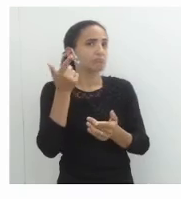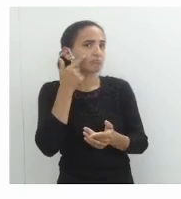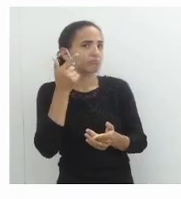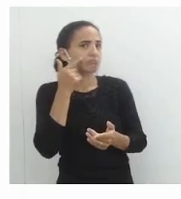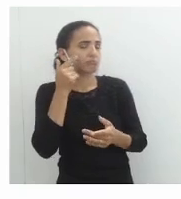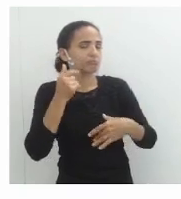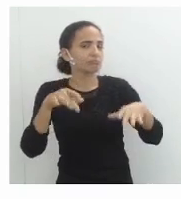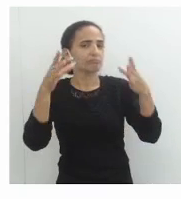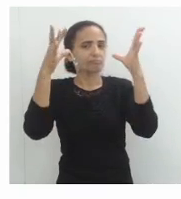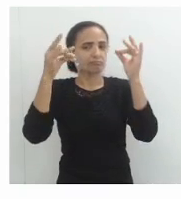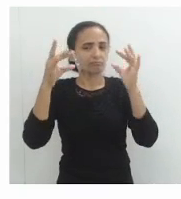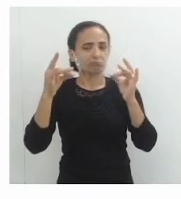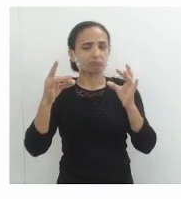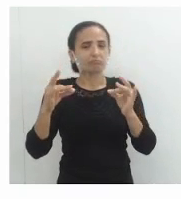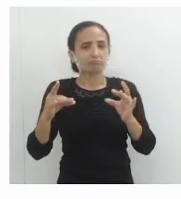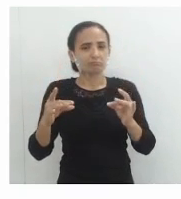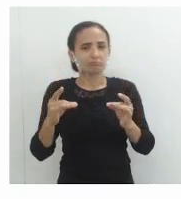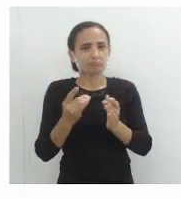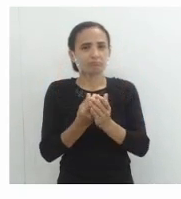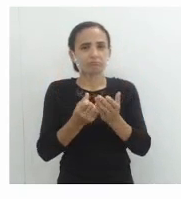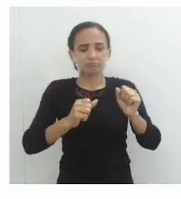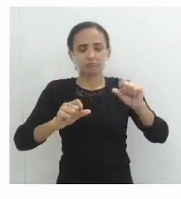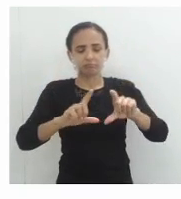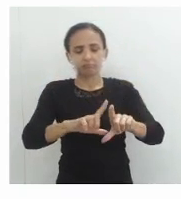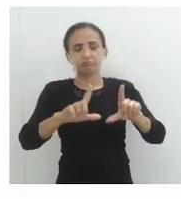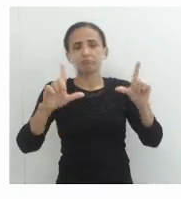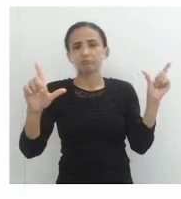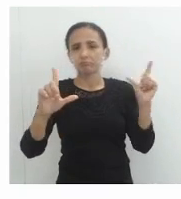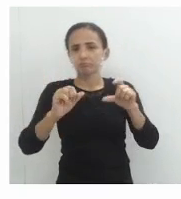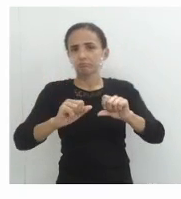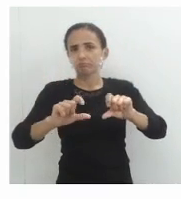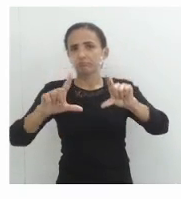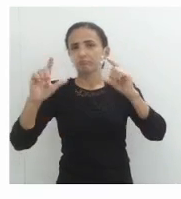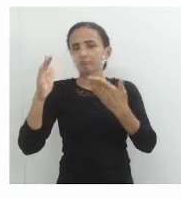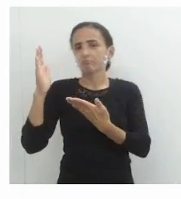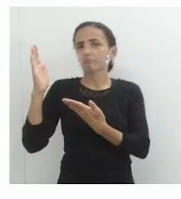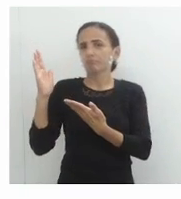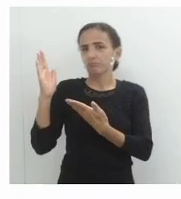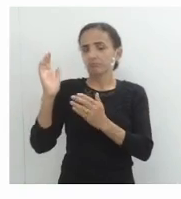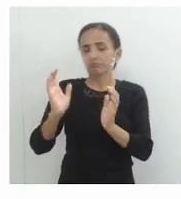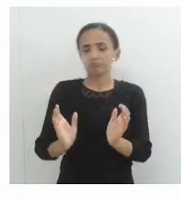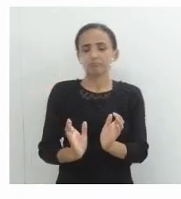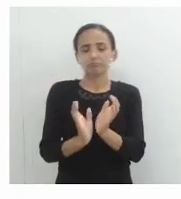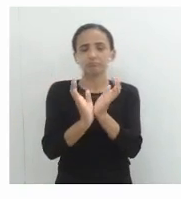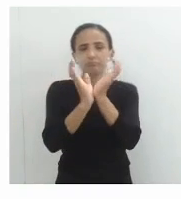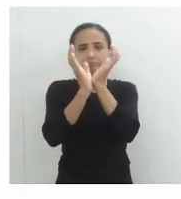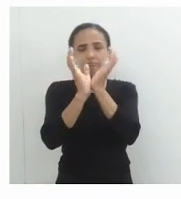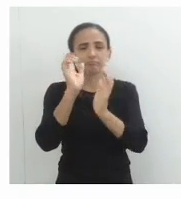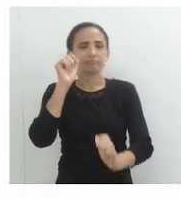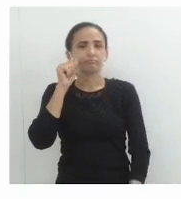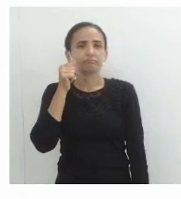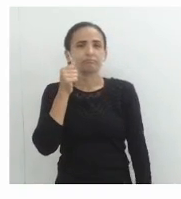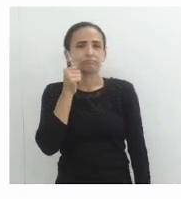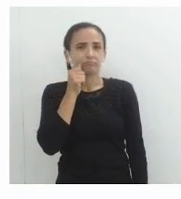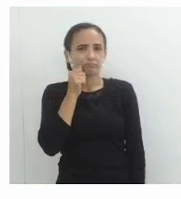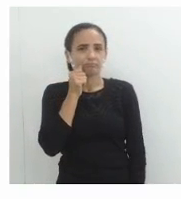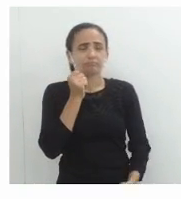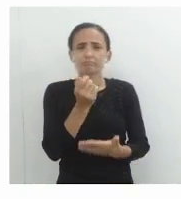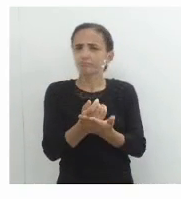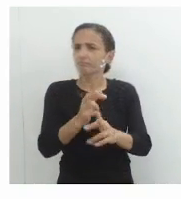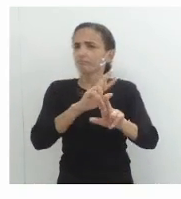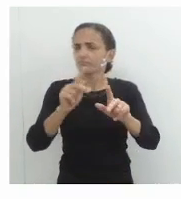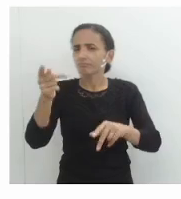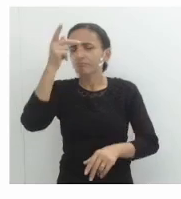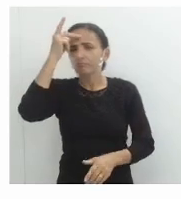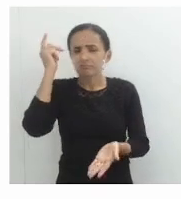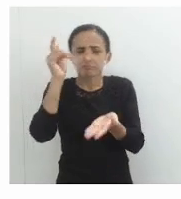vocês veem na imagem outra obra bastante conhecida de Leonardo da Vinci, que é a Última Ceia, né? Que muitas pessoas já fizeram